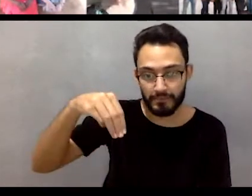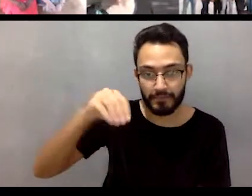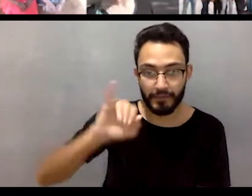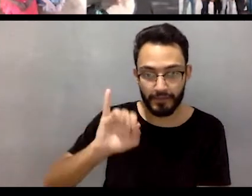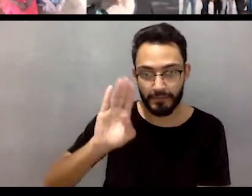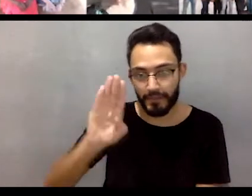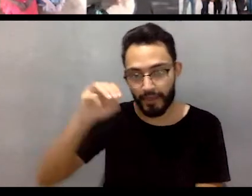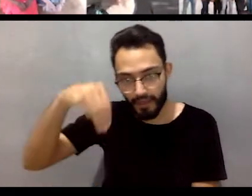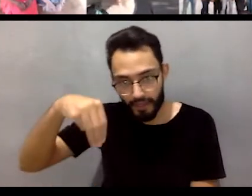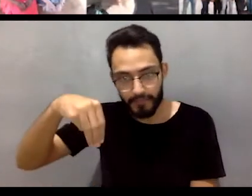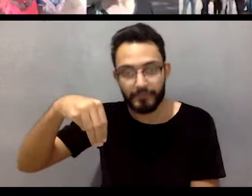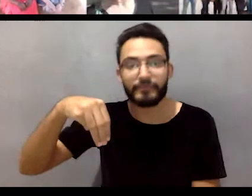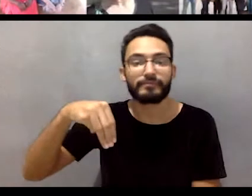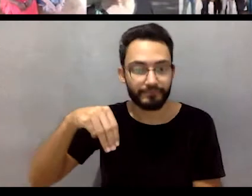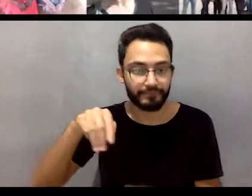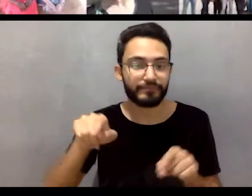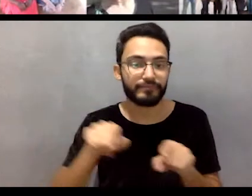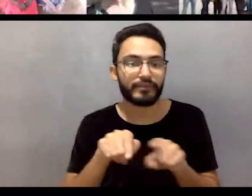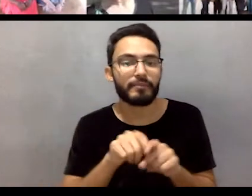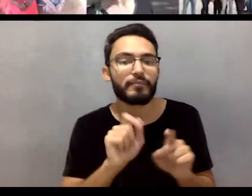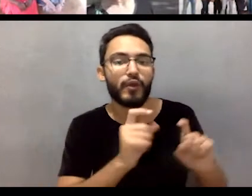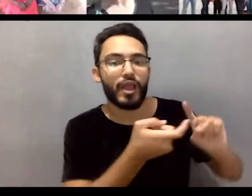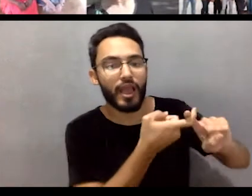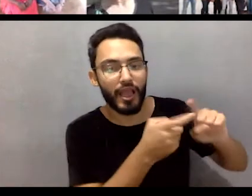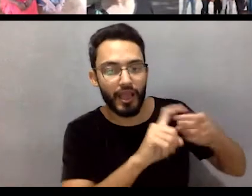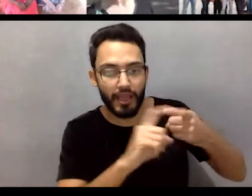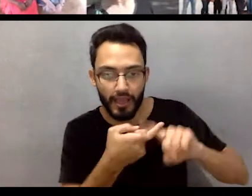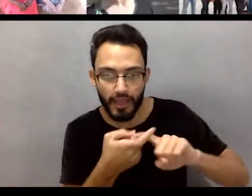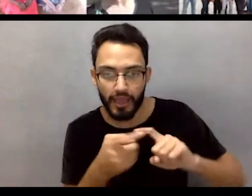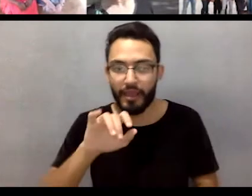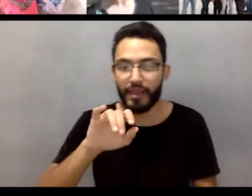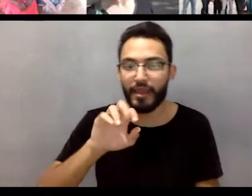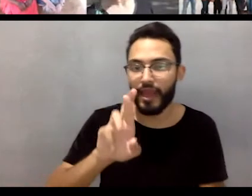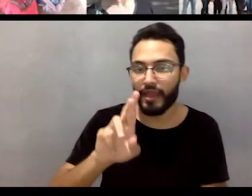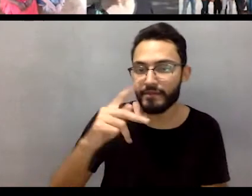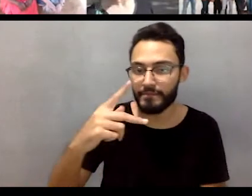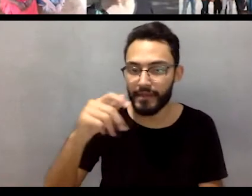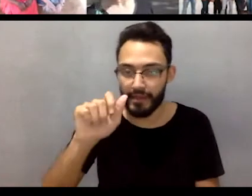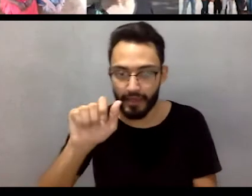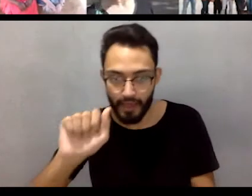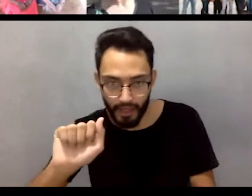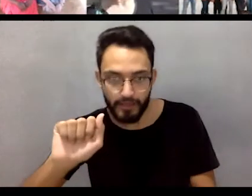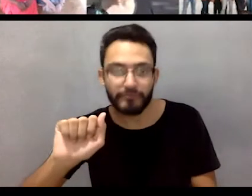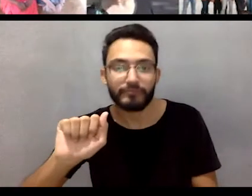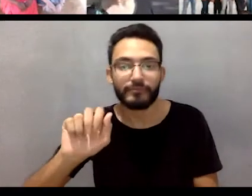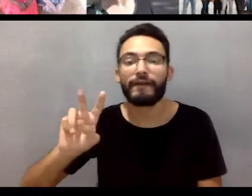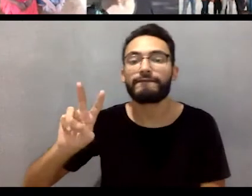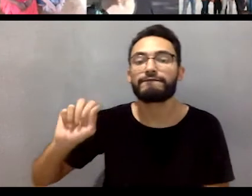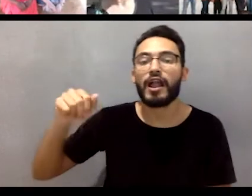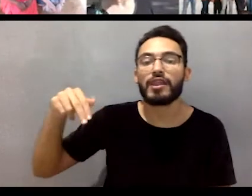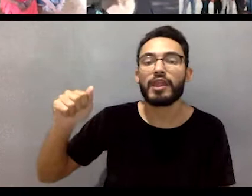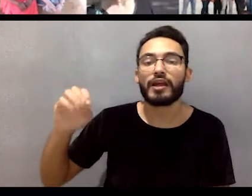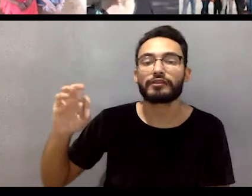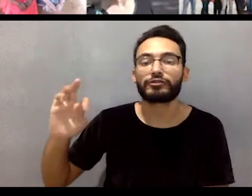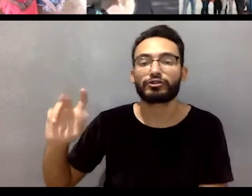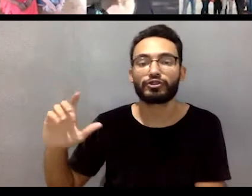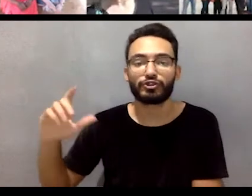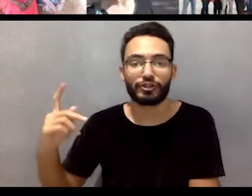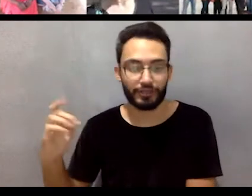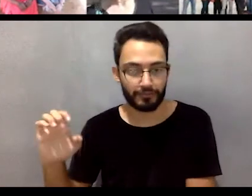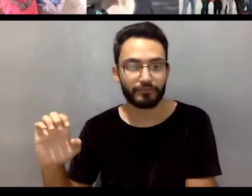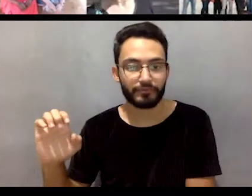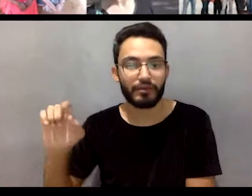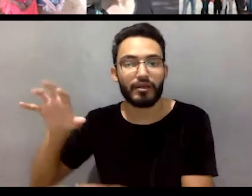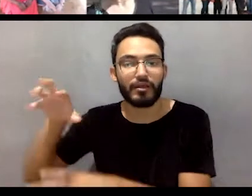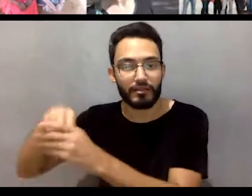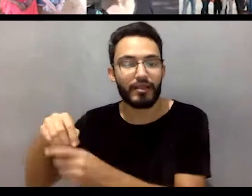da oferta de Intelligent Automation, que é o RPA com cognitivo aqui na Vanade. E aí eu descobri esse mundo